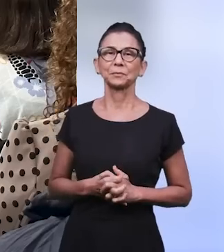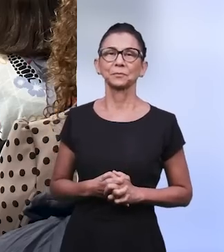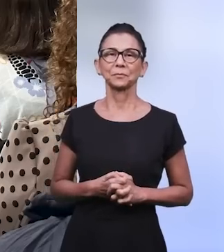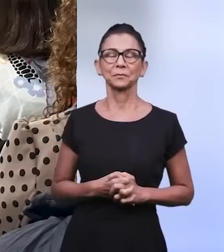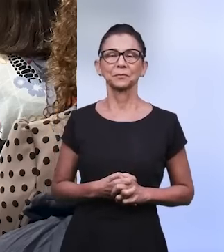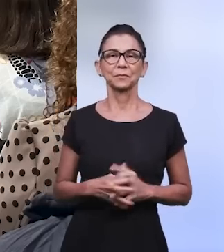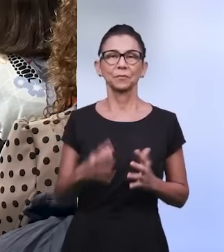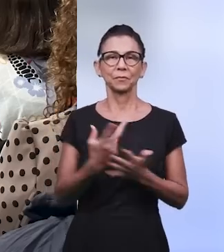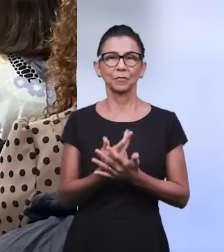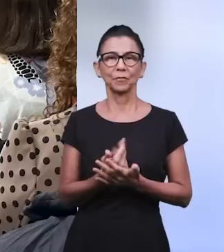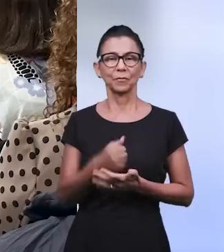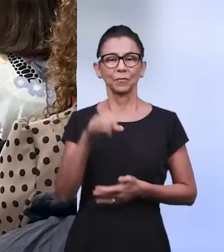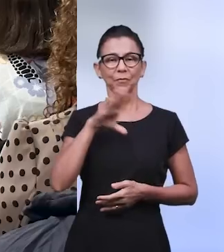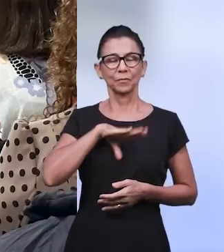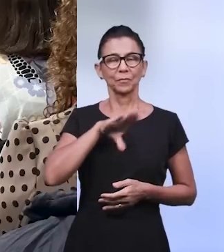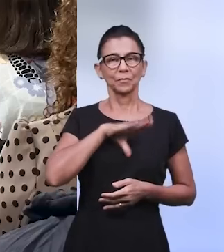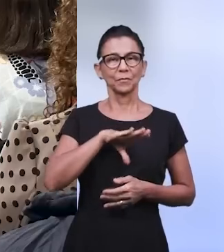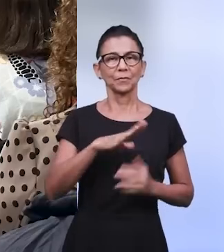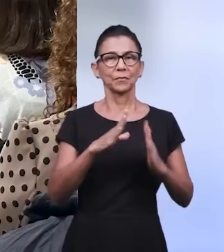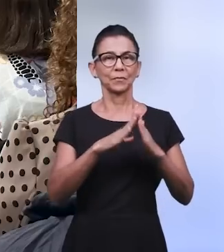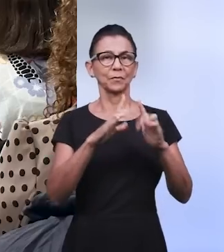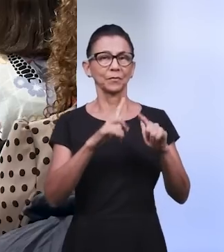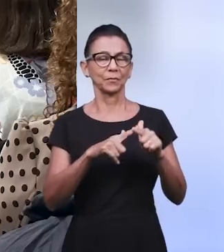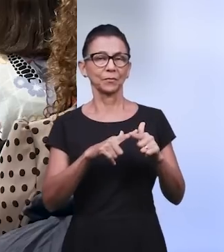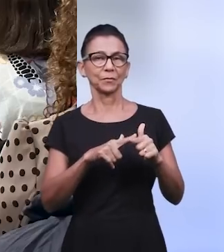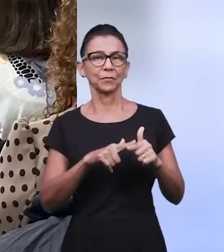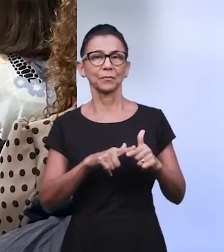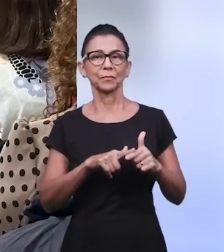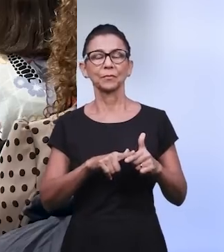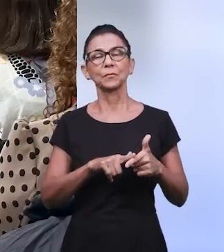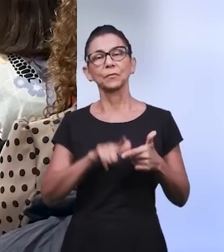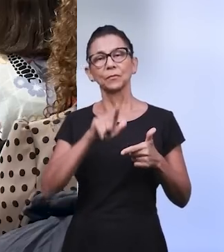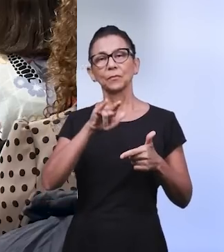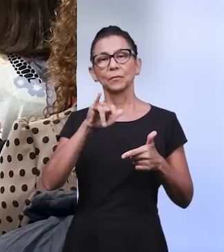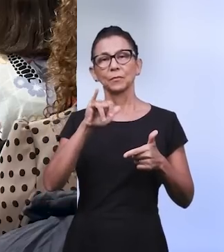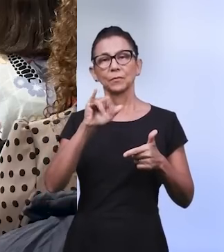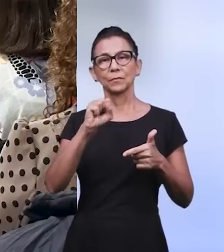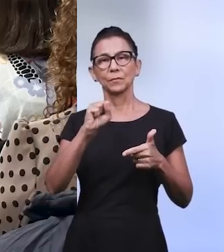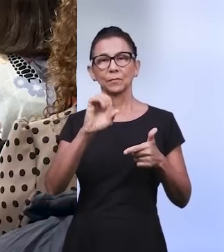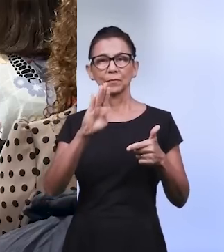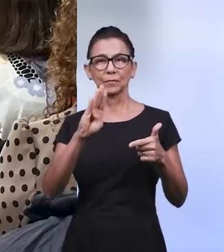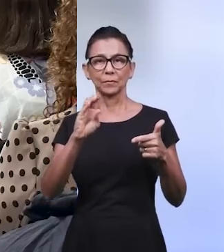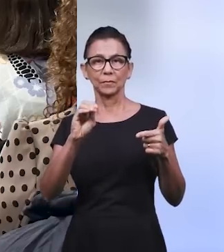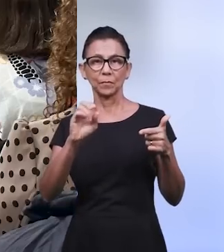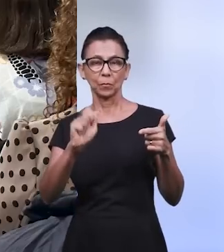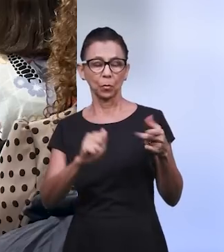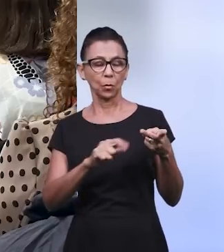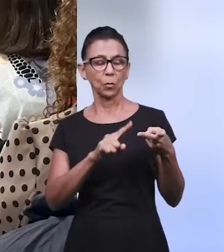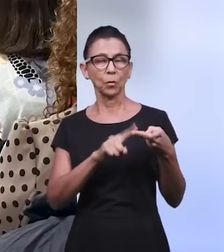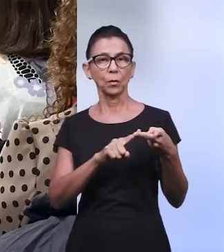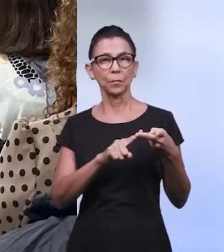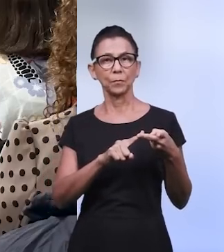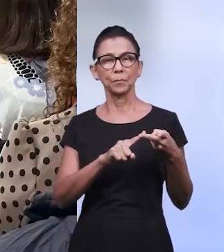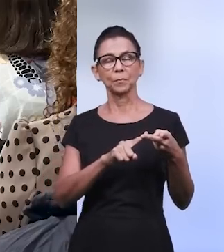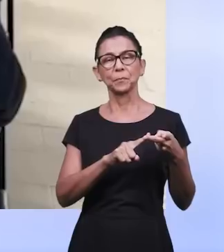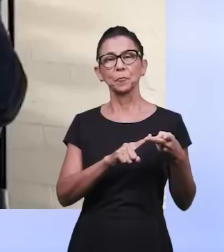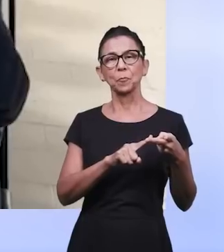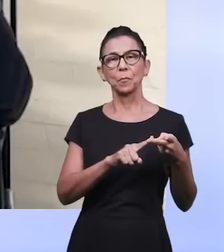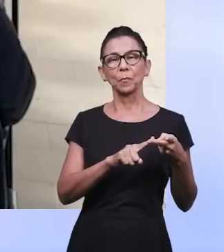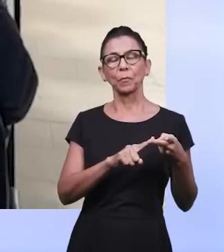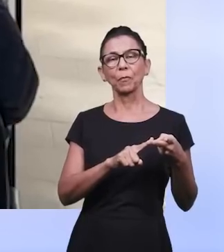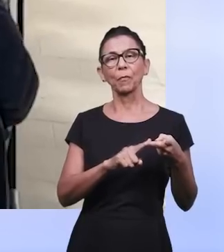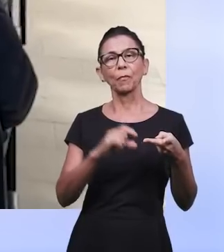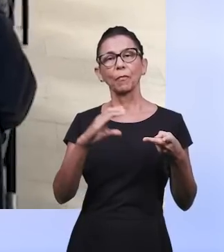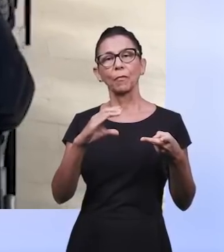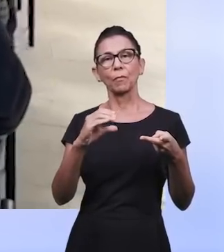de Portugal, como o grupo de jovens da igreja de Lisboa, com o pastor Jean Carlos, os irmãos da igreja do Carregado, com o